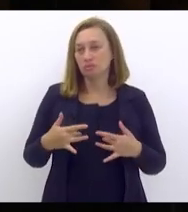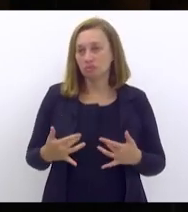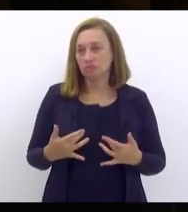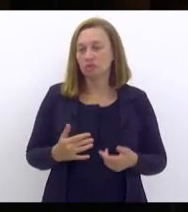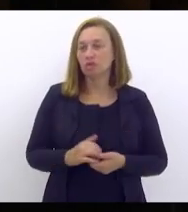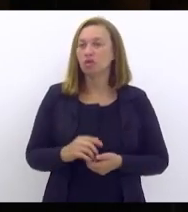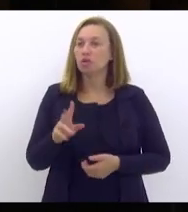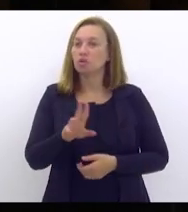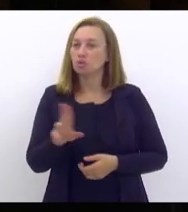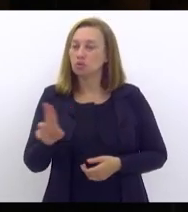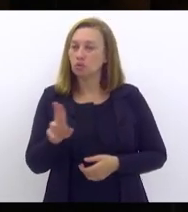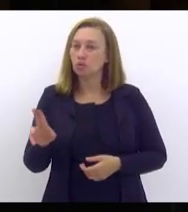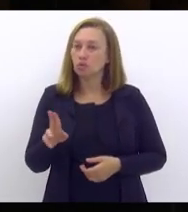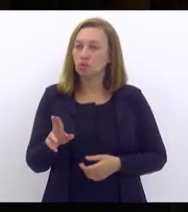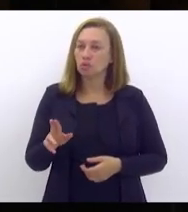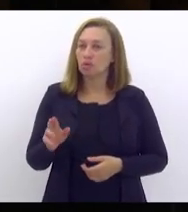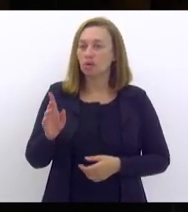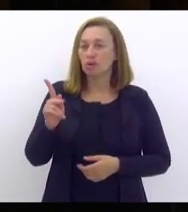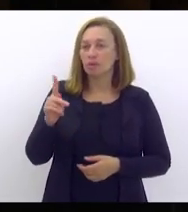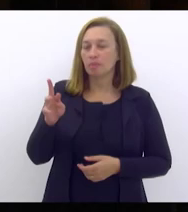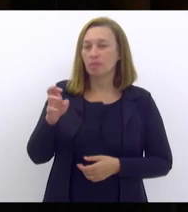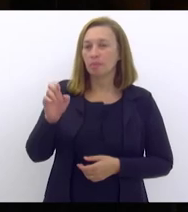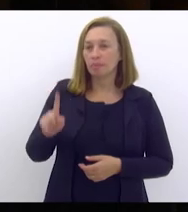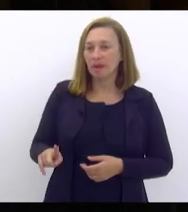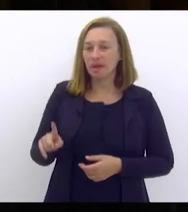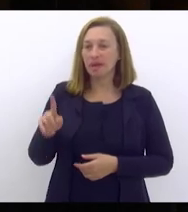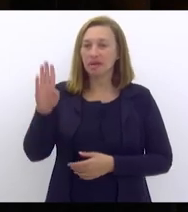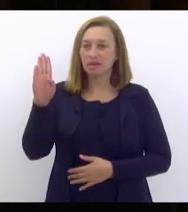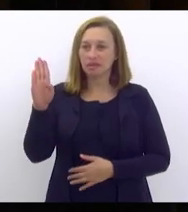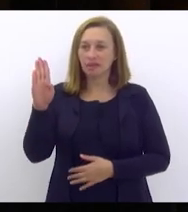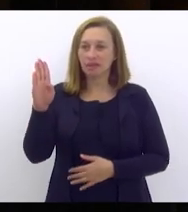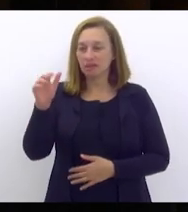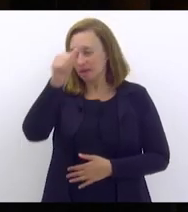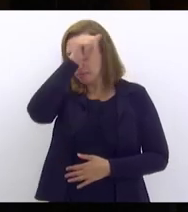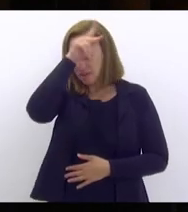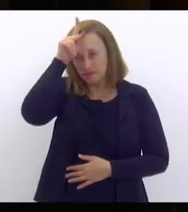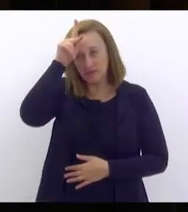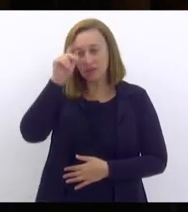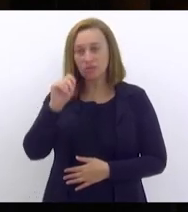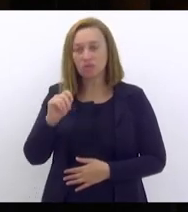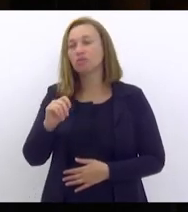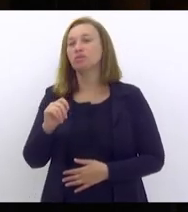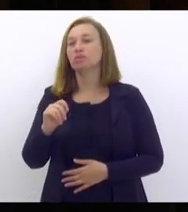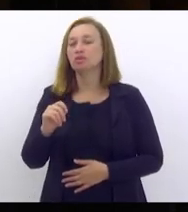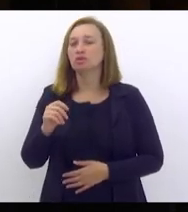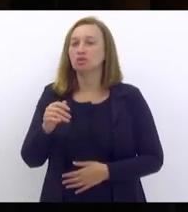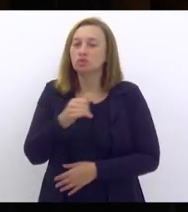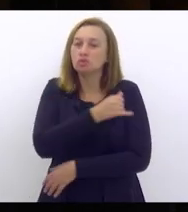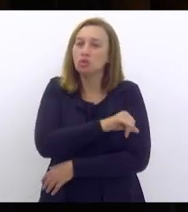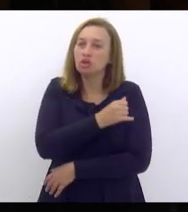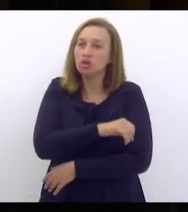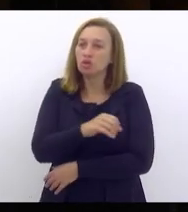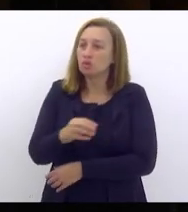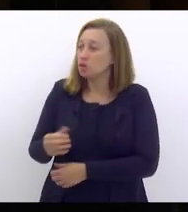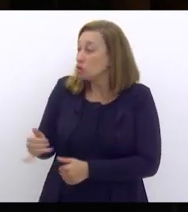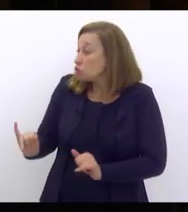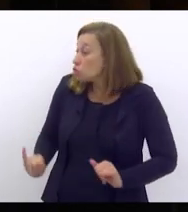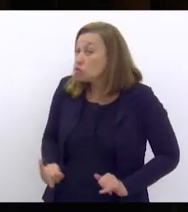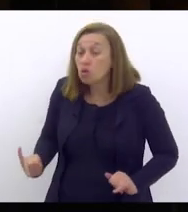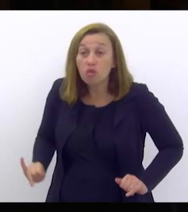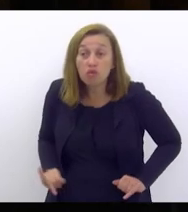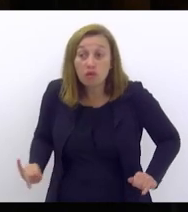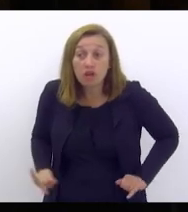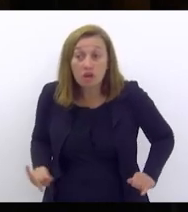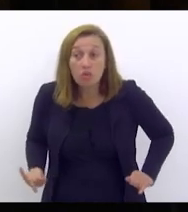disponibilizou o seu nome para ser um pré-candidato a prefeito do Rio, sofreu diversos ataques. Eram diversos minutos na